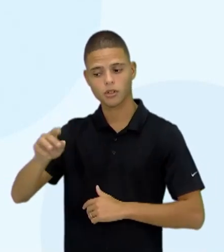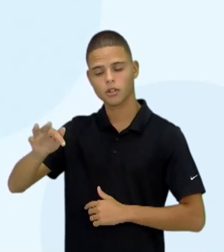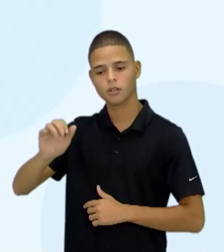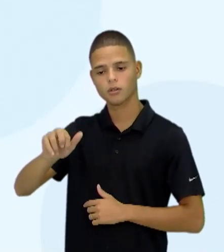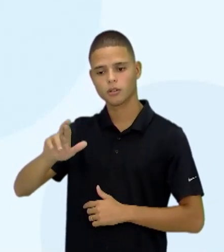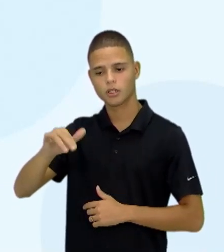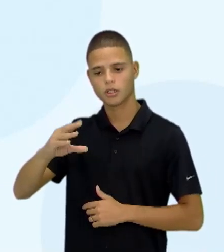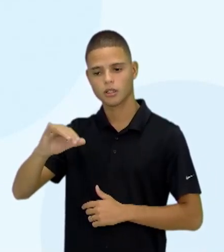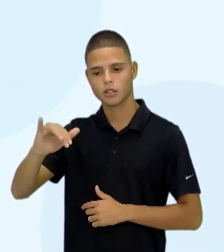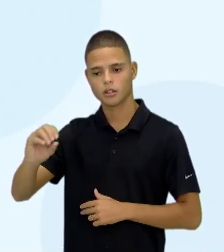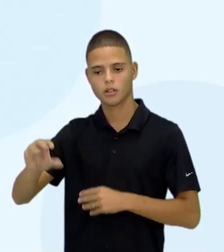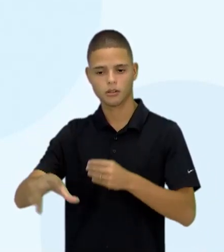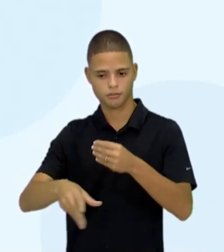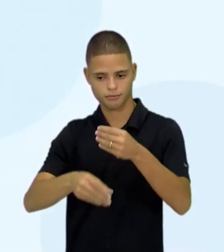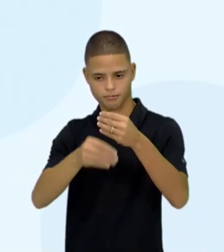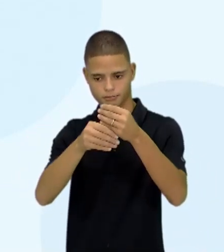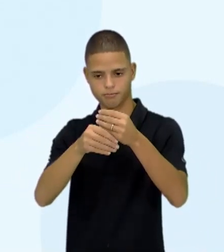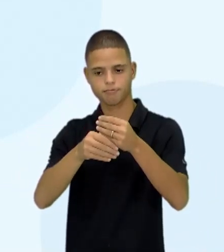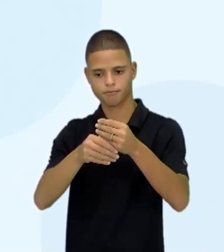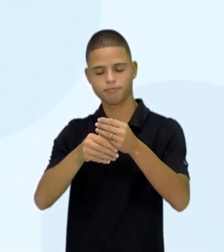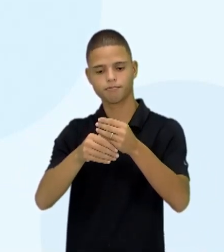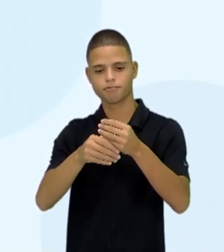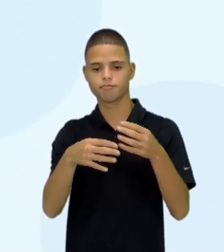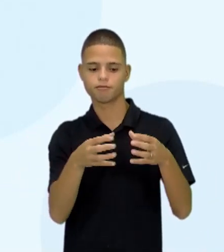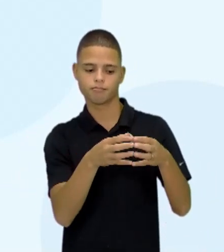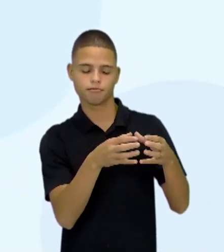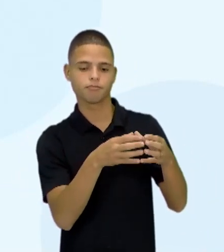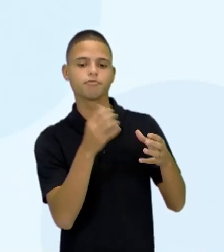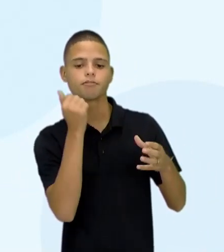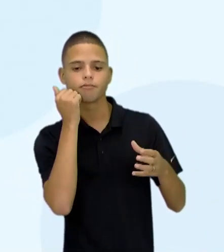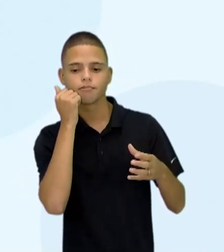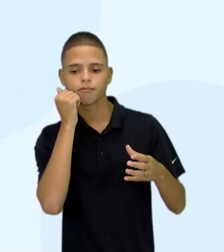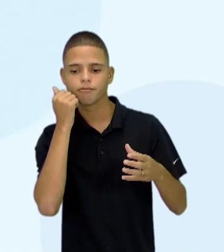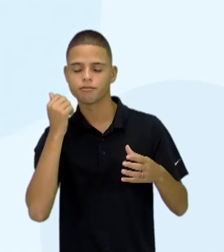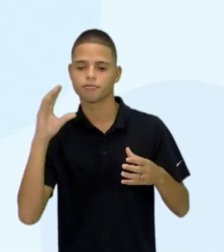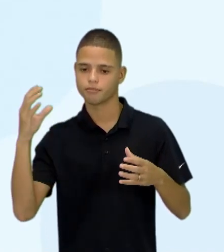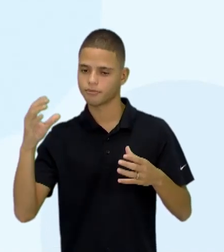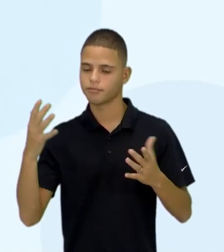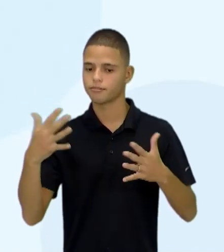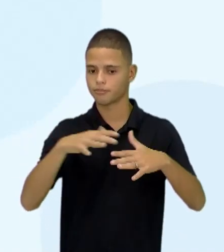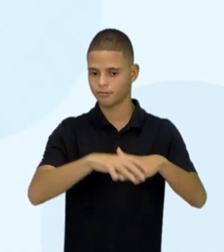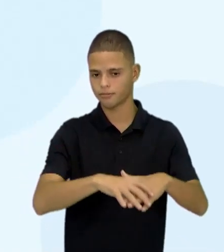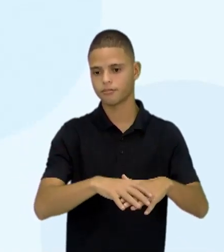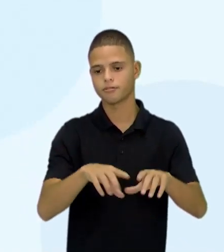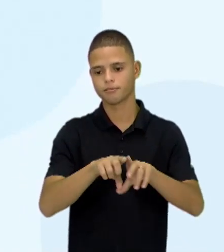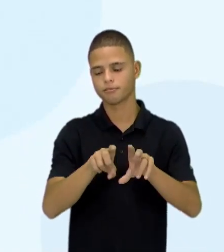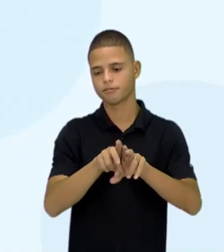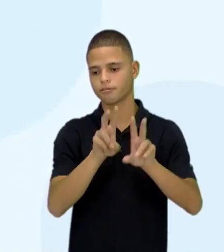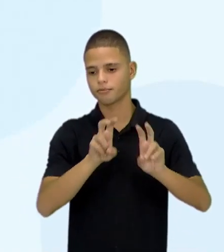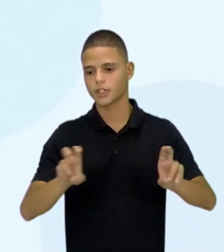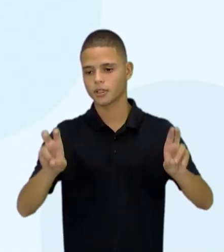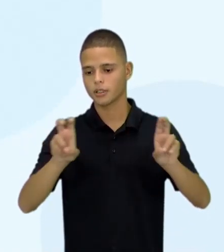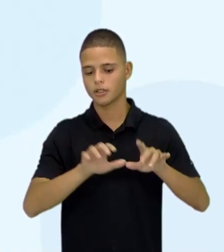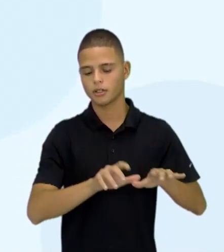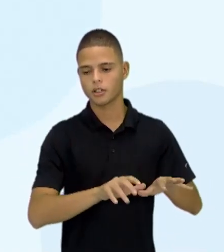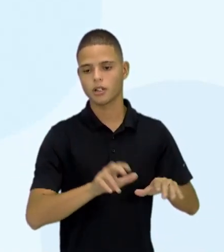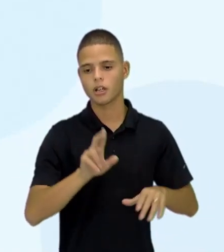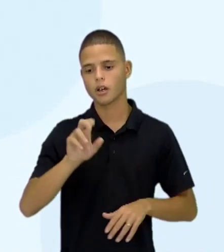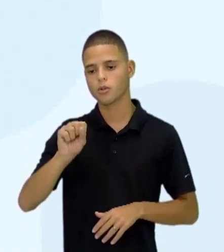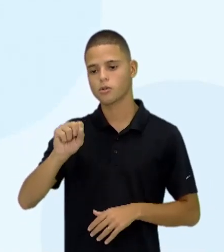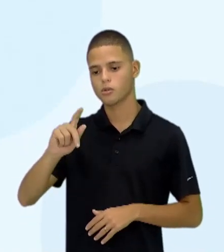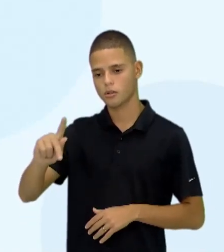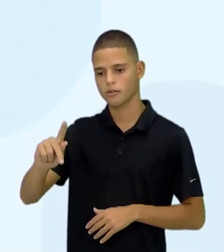Francisco Rodrigues. O professor é do Instituto de Ciências, Matemática e de Computação da USP, mas essa USP aqui é de